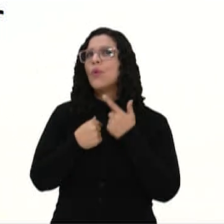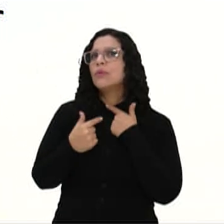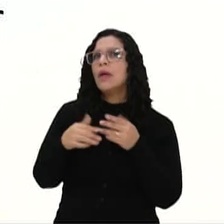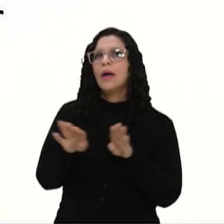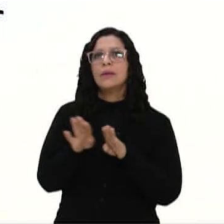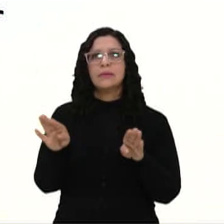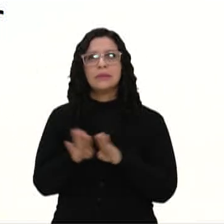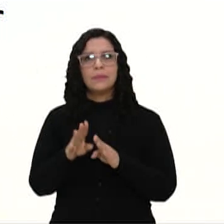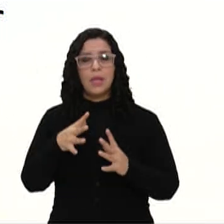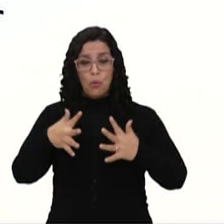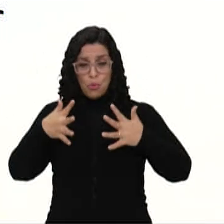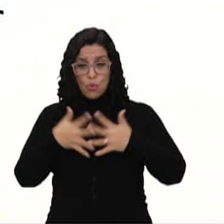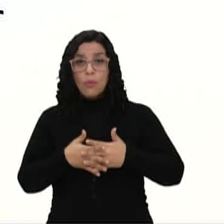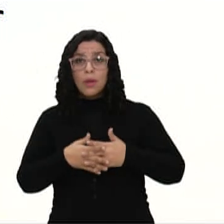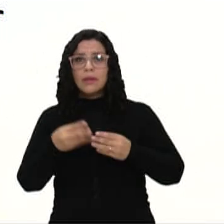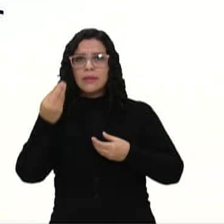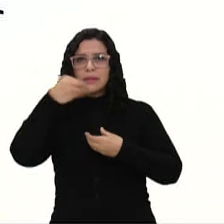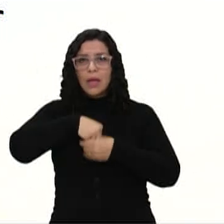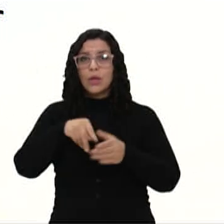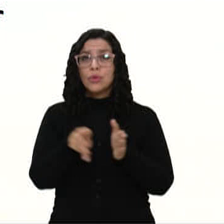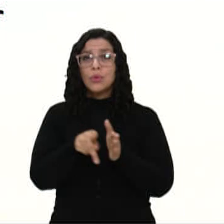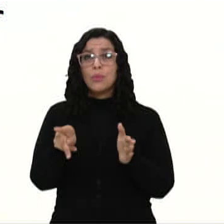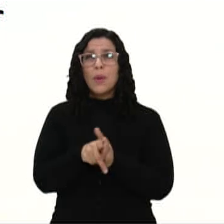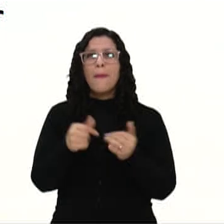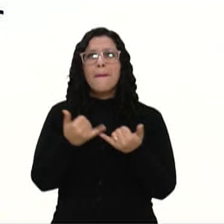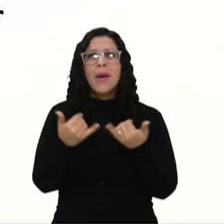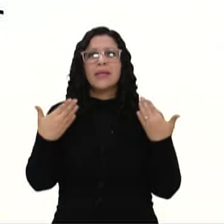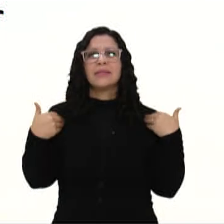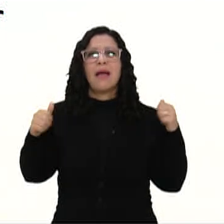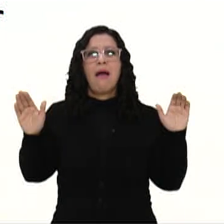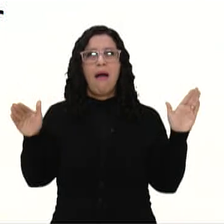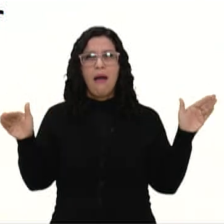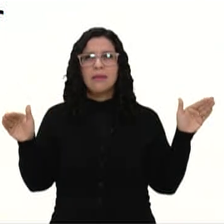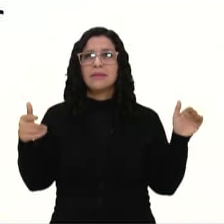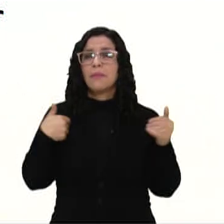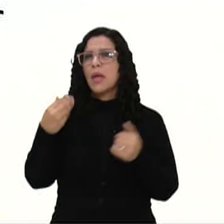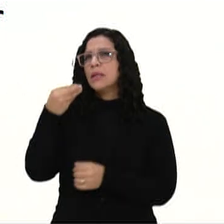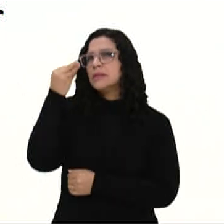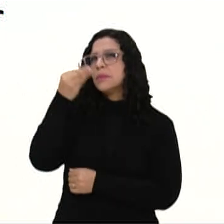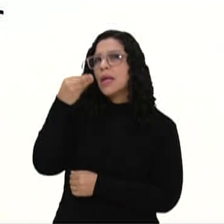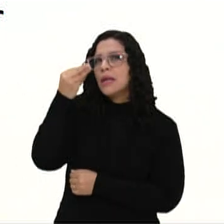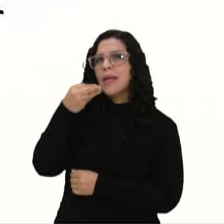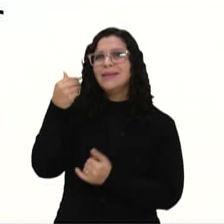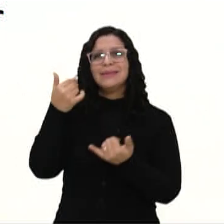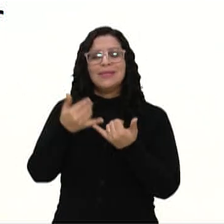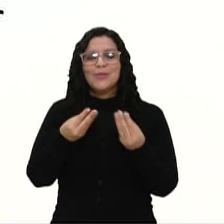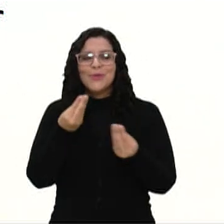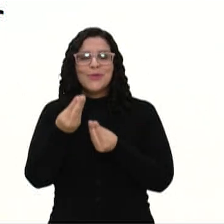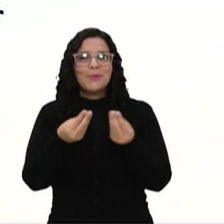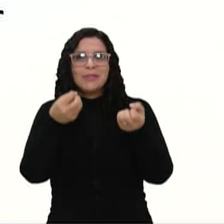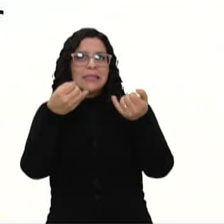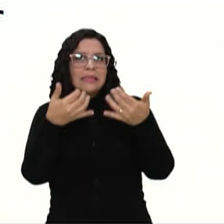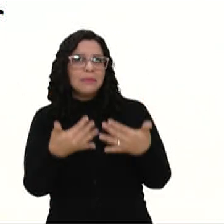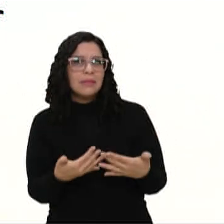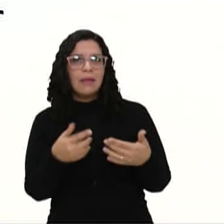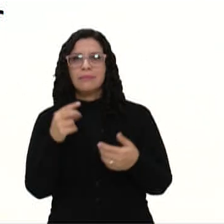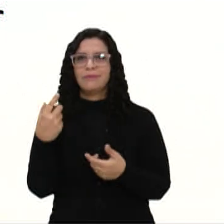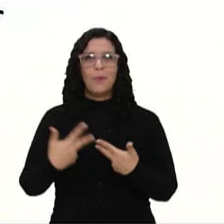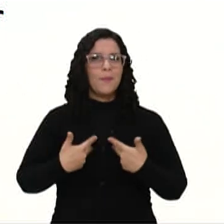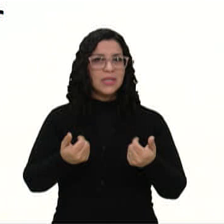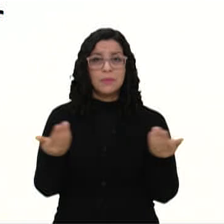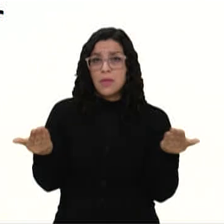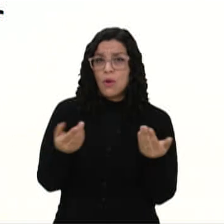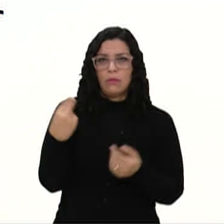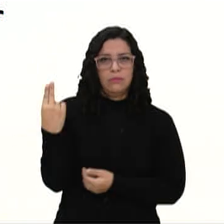a tua complexidade e as tuas asas, talvez os testes não sejam capazes de as